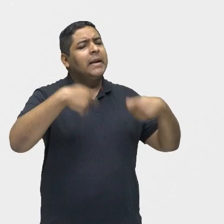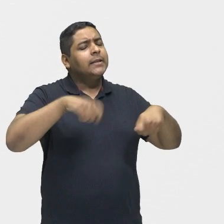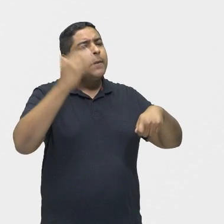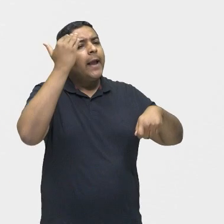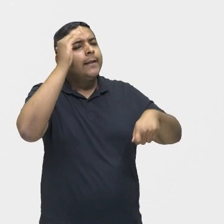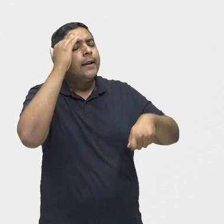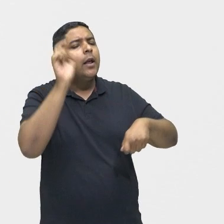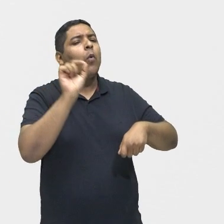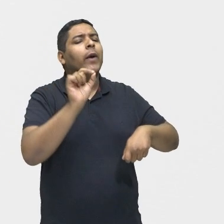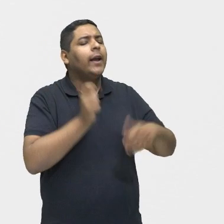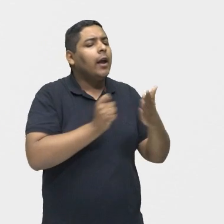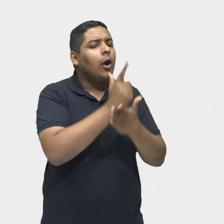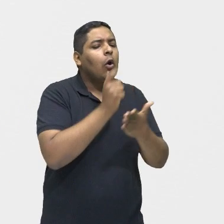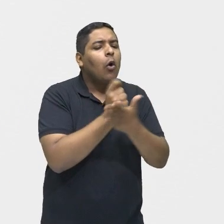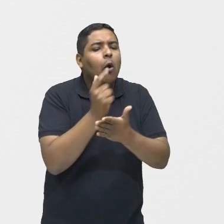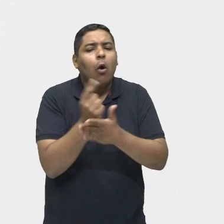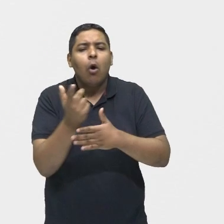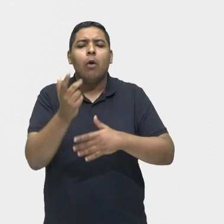é consumo.